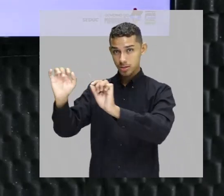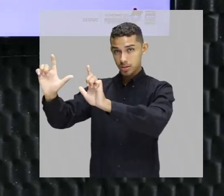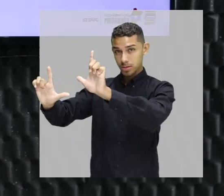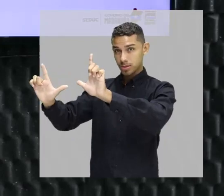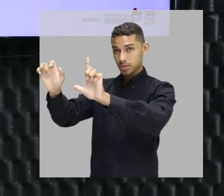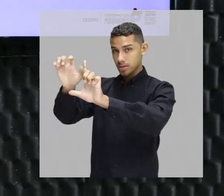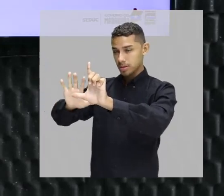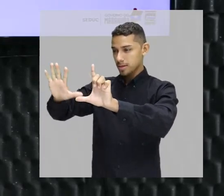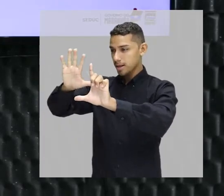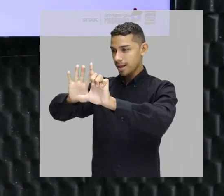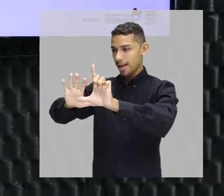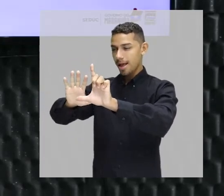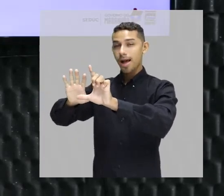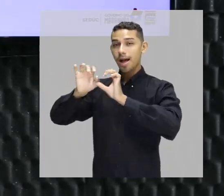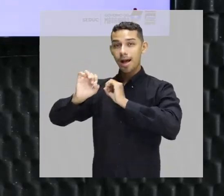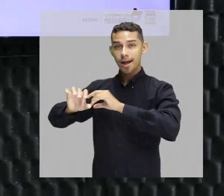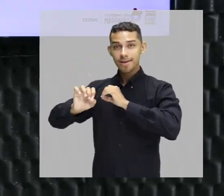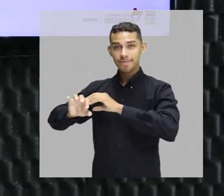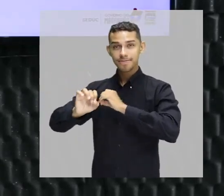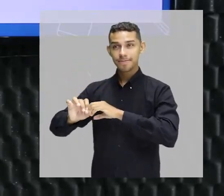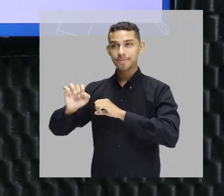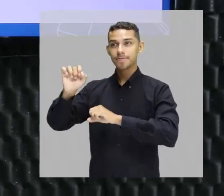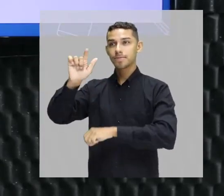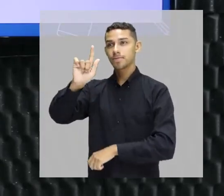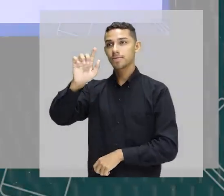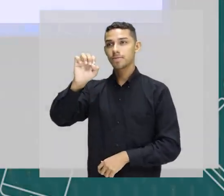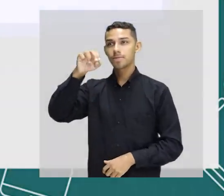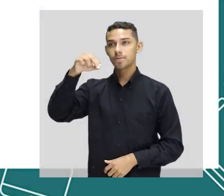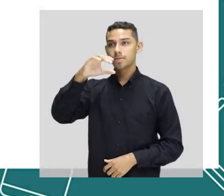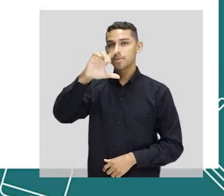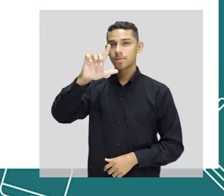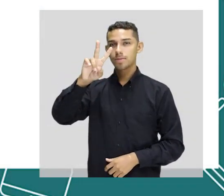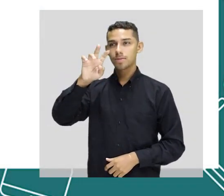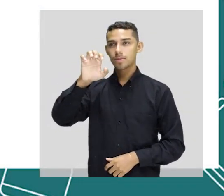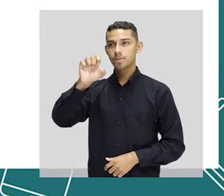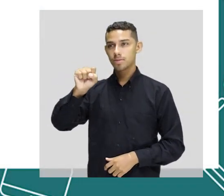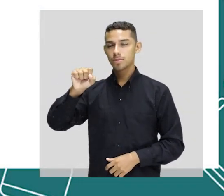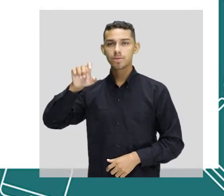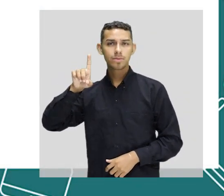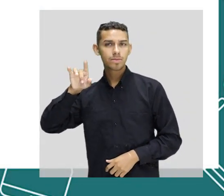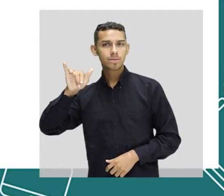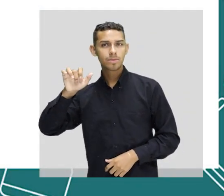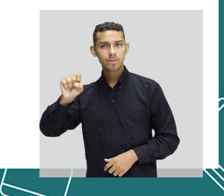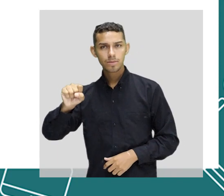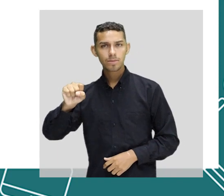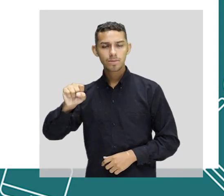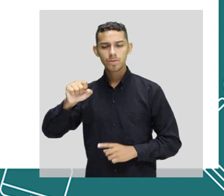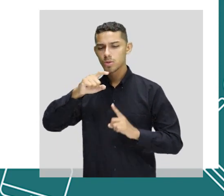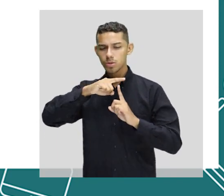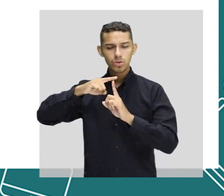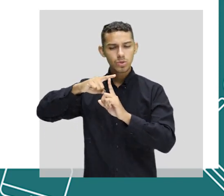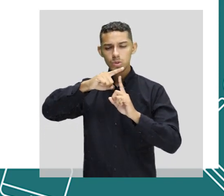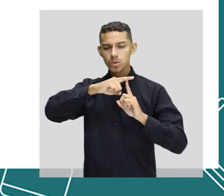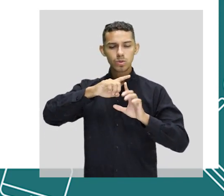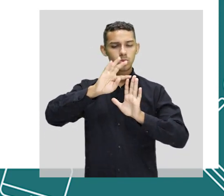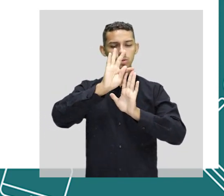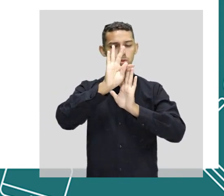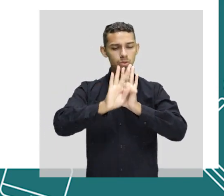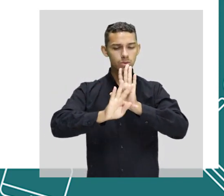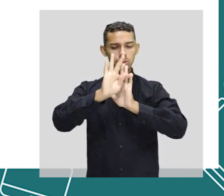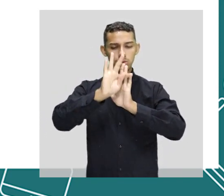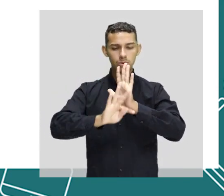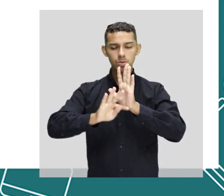Gonçalves Dias que temos muito conteúdos para vocês. Na aula de hoje vamos falar sobre as tipologias textuais no